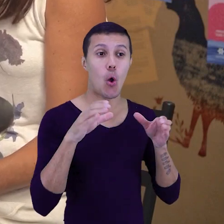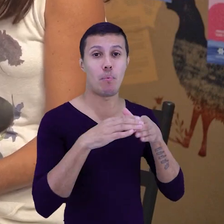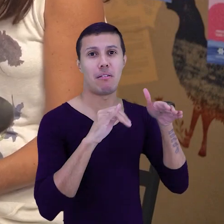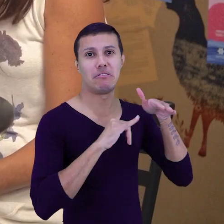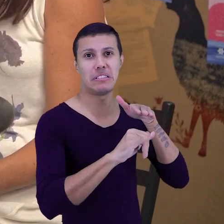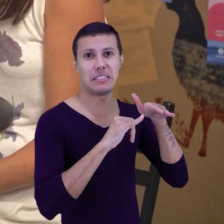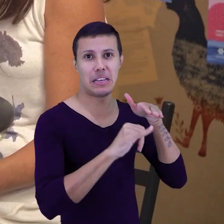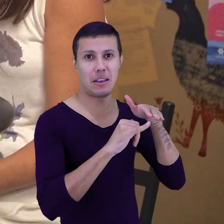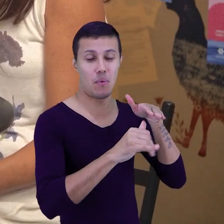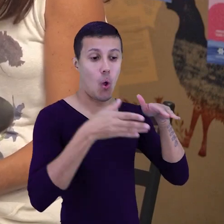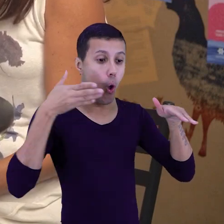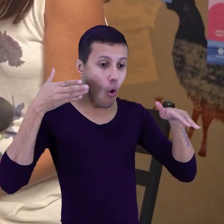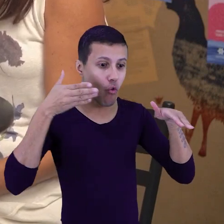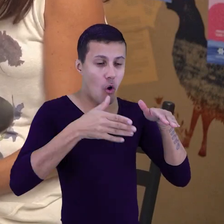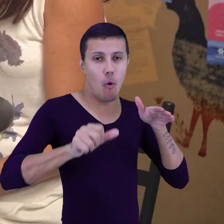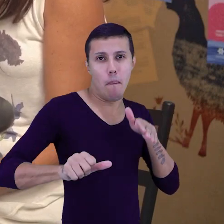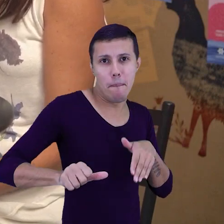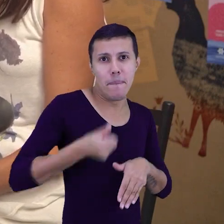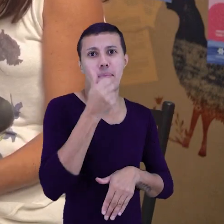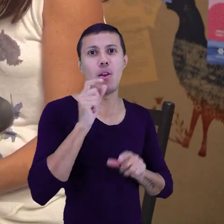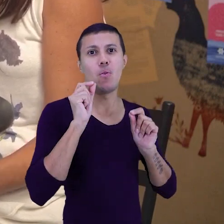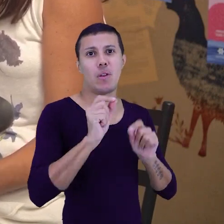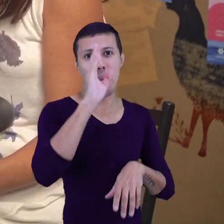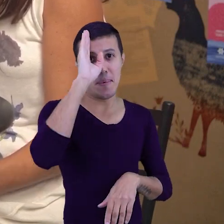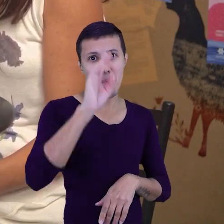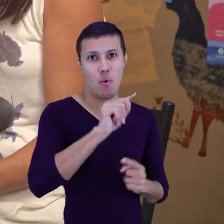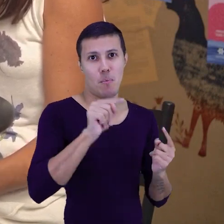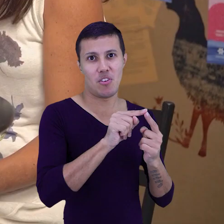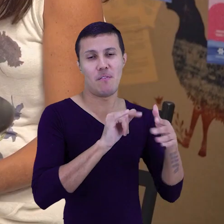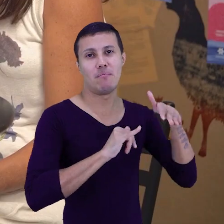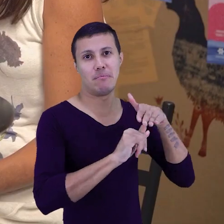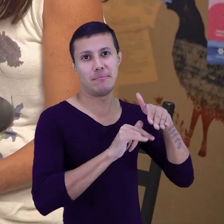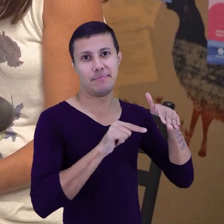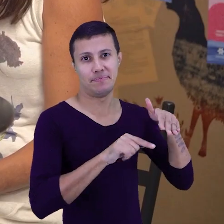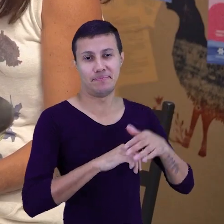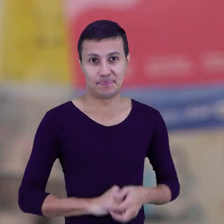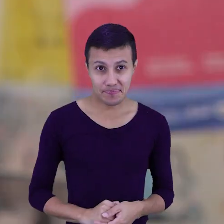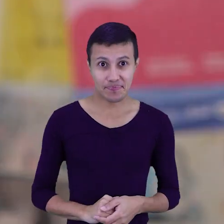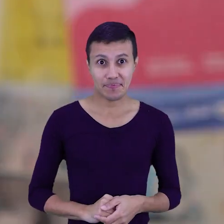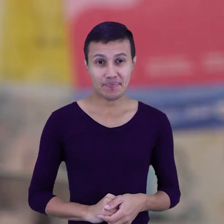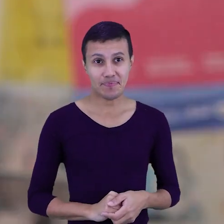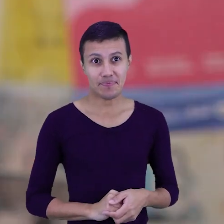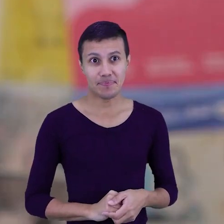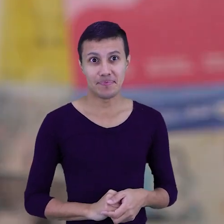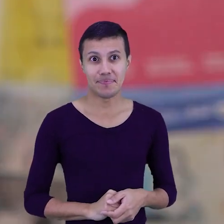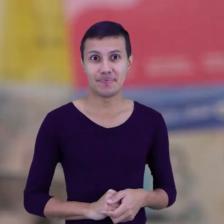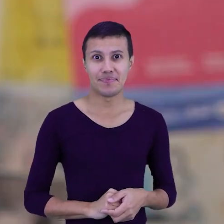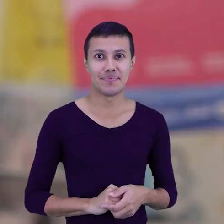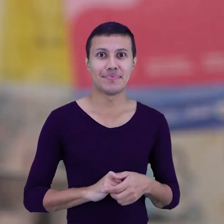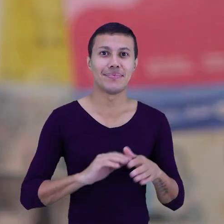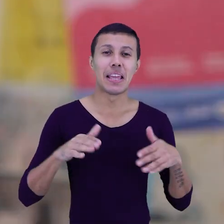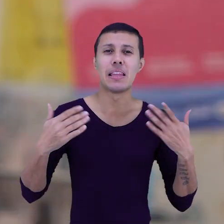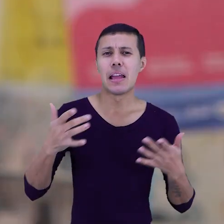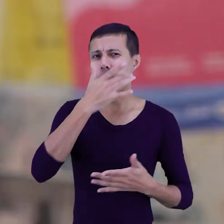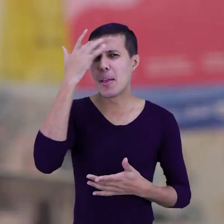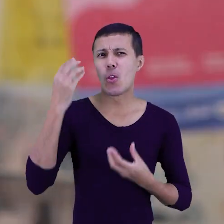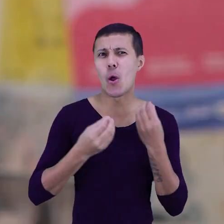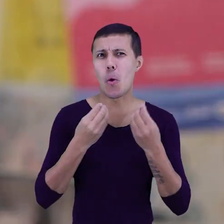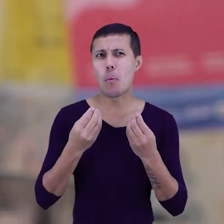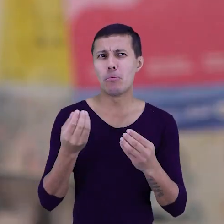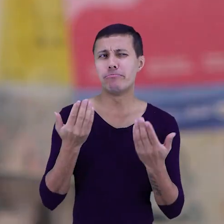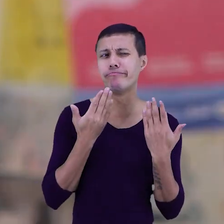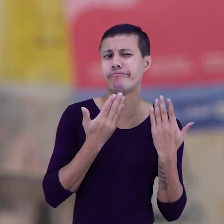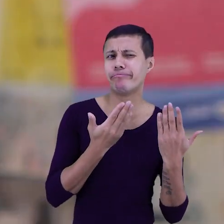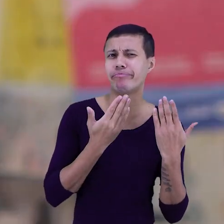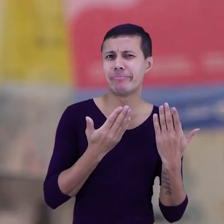dentro da comunidade de startups, esse tem que ser o primeiro e o principal objetivo. E aí, sobre isso de as